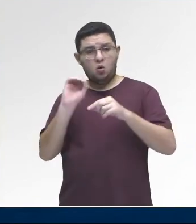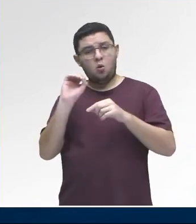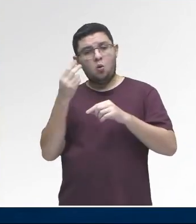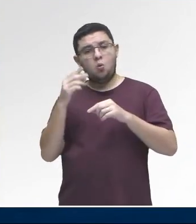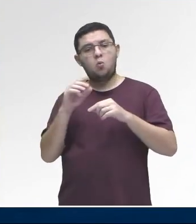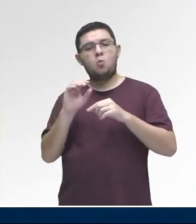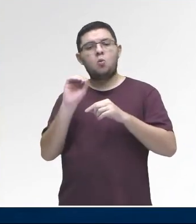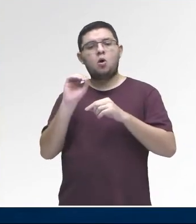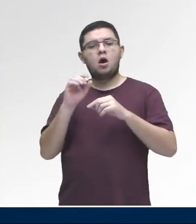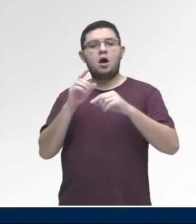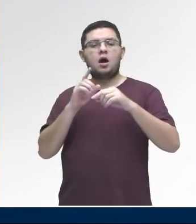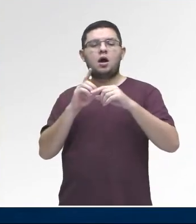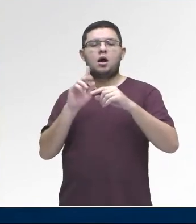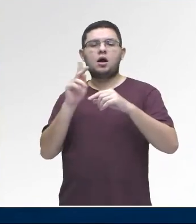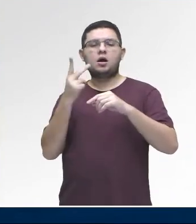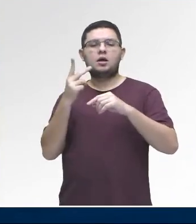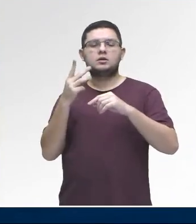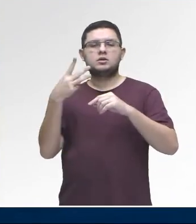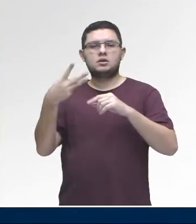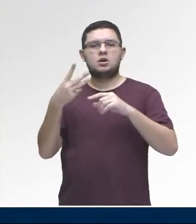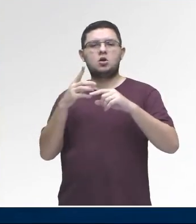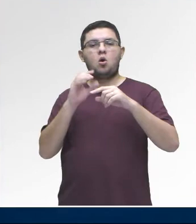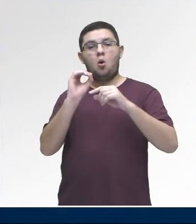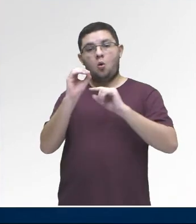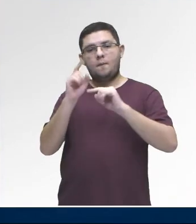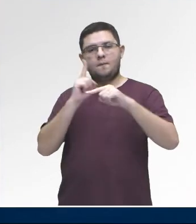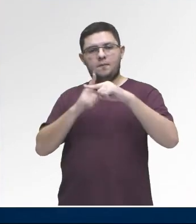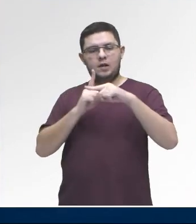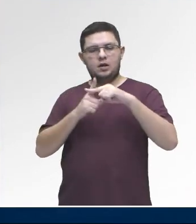H3O+, chamado de íon hidrônio, tá bom?